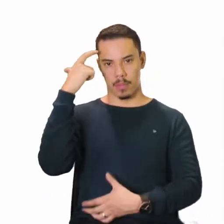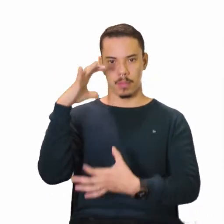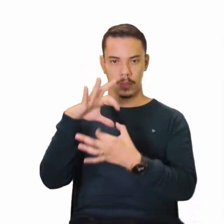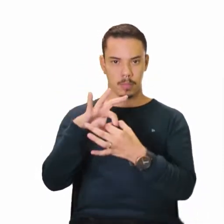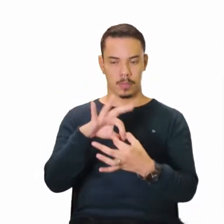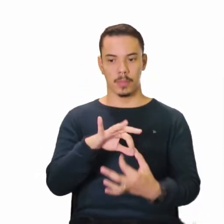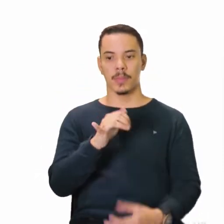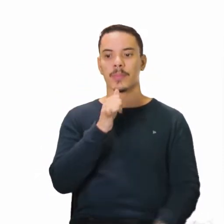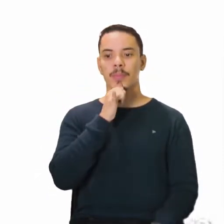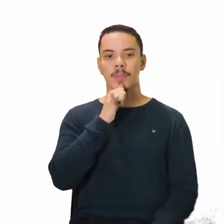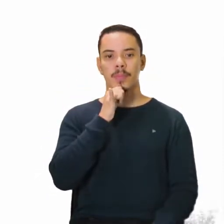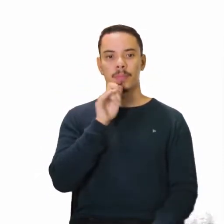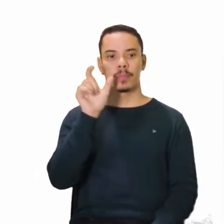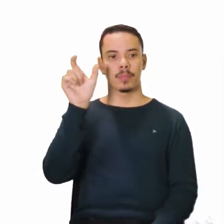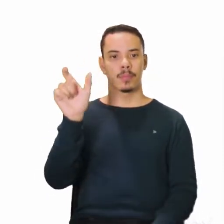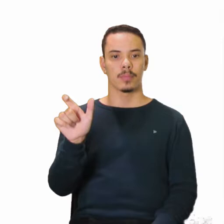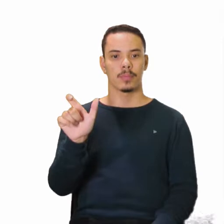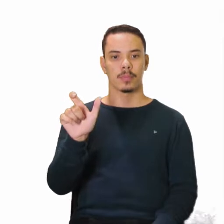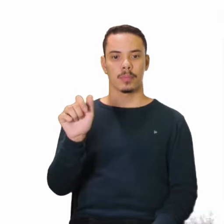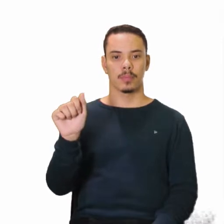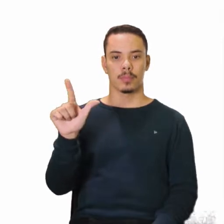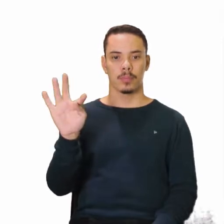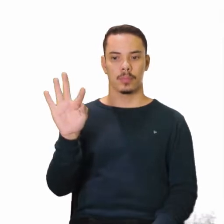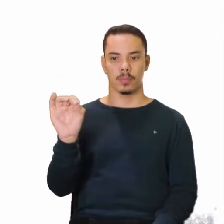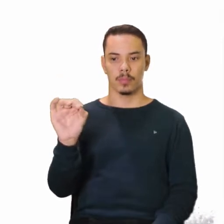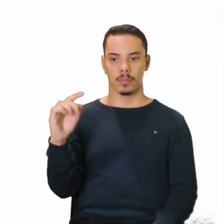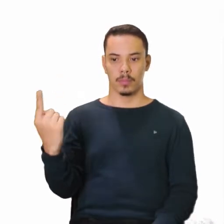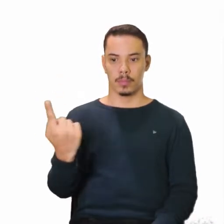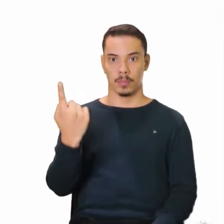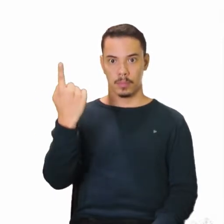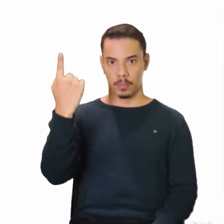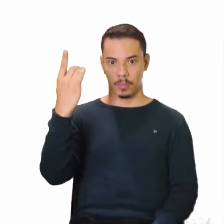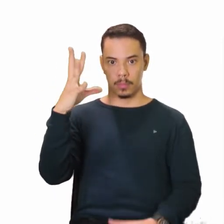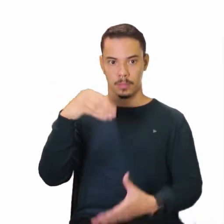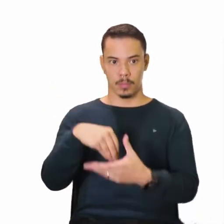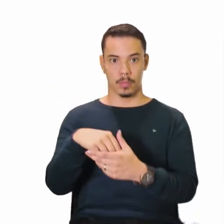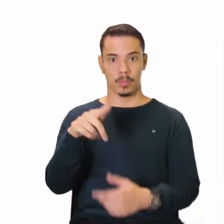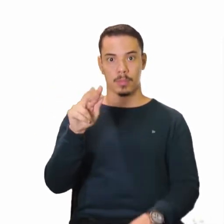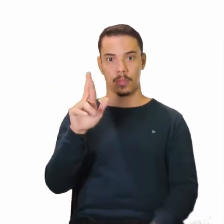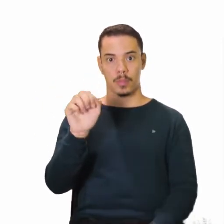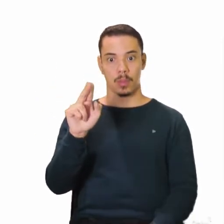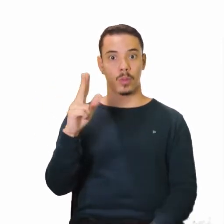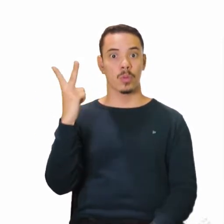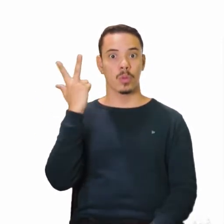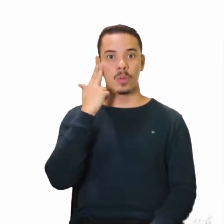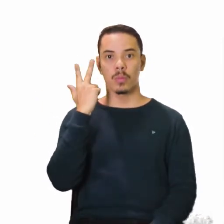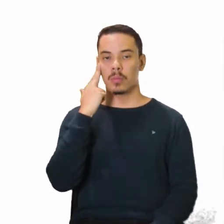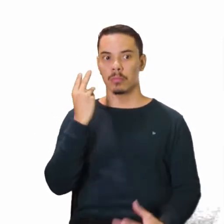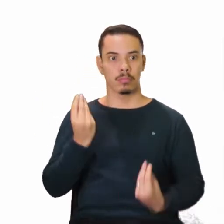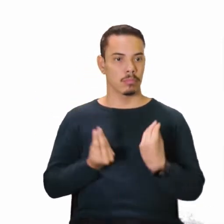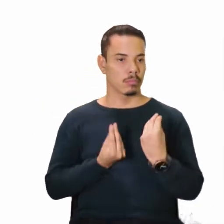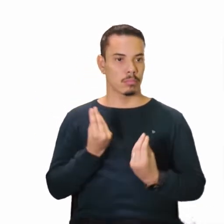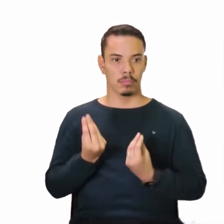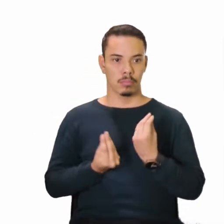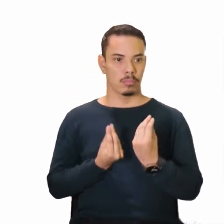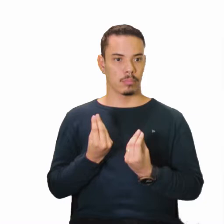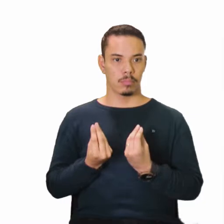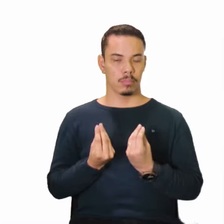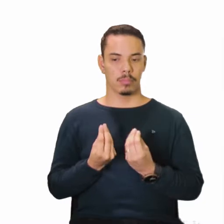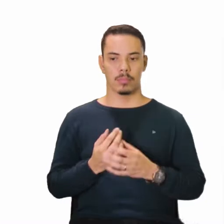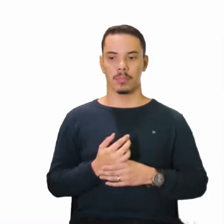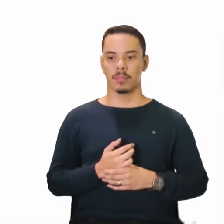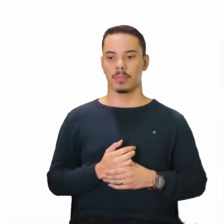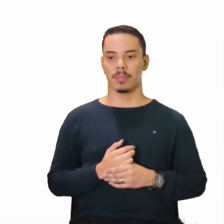exemplo, a palavra alto, no seu grau normal, como fica? Alto.